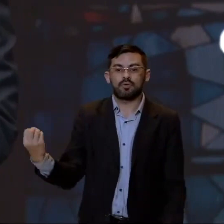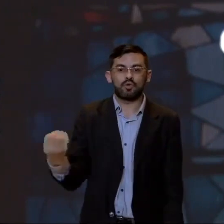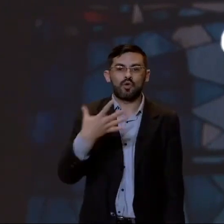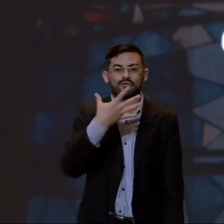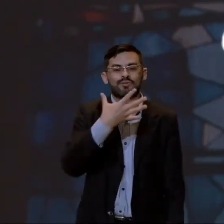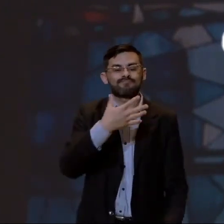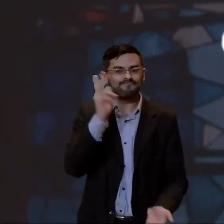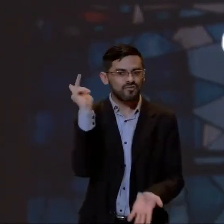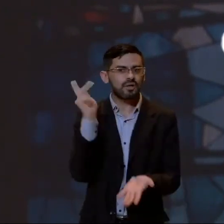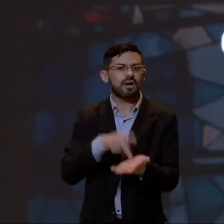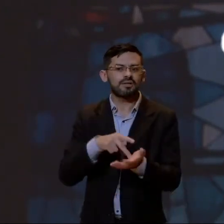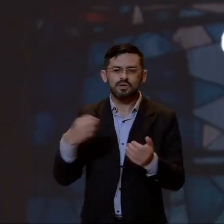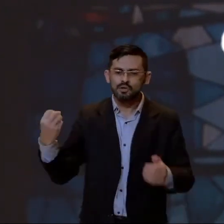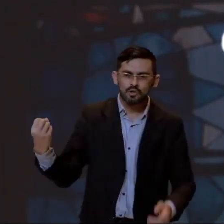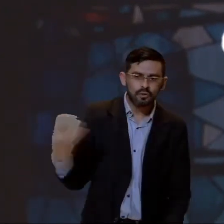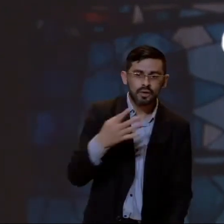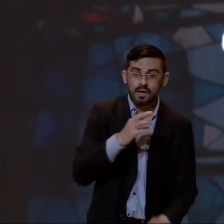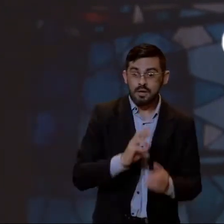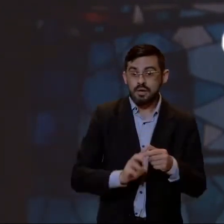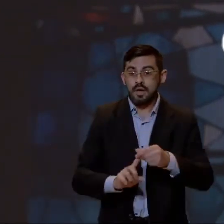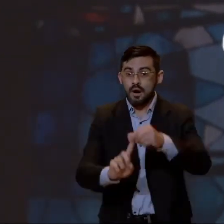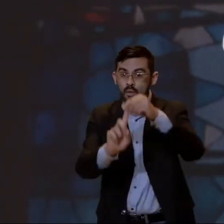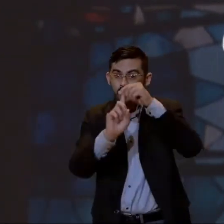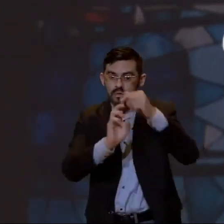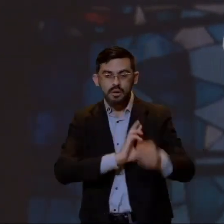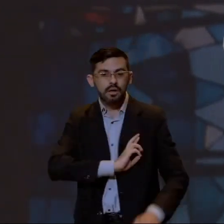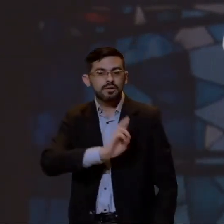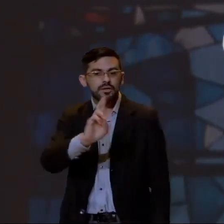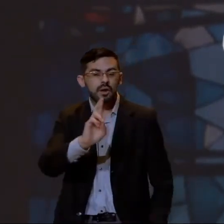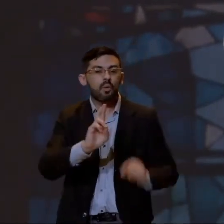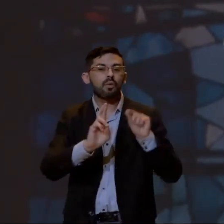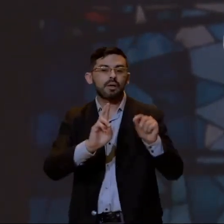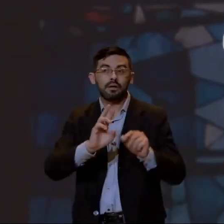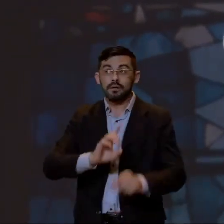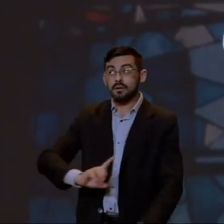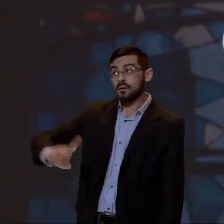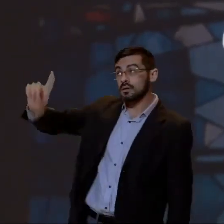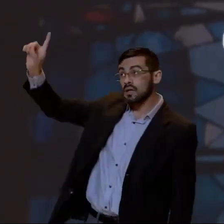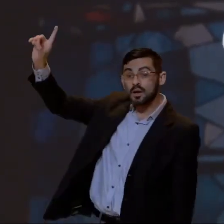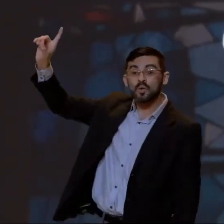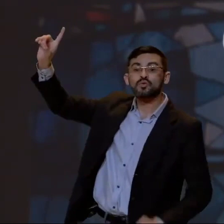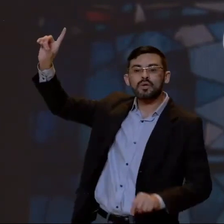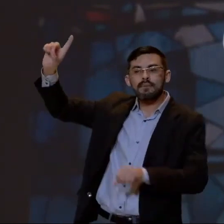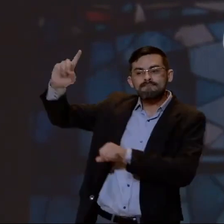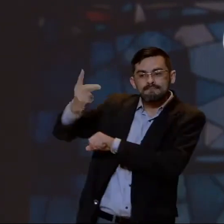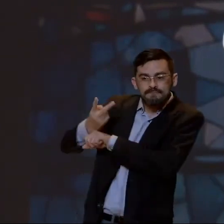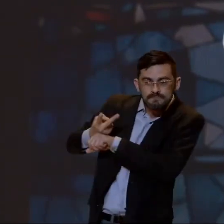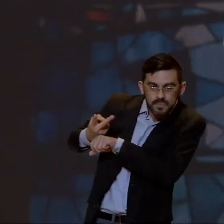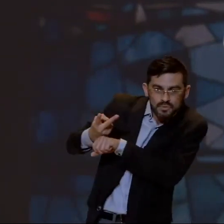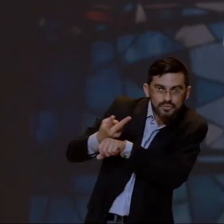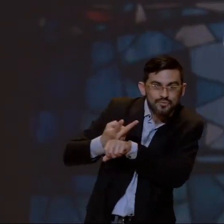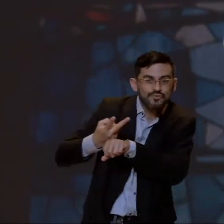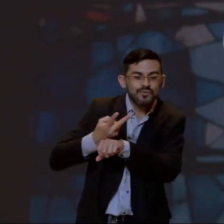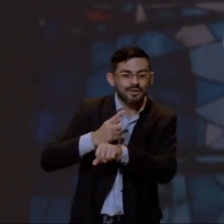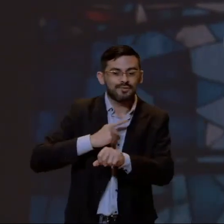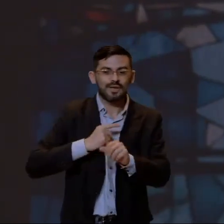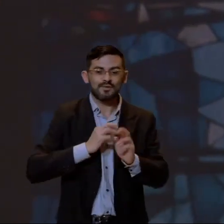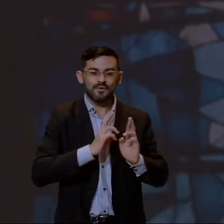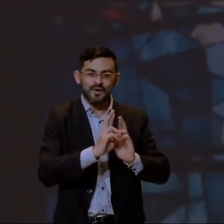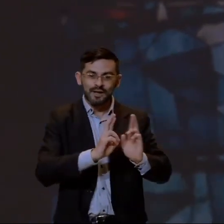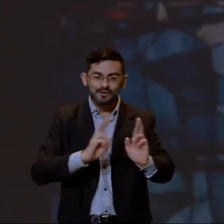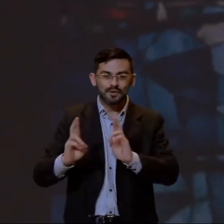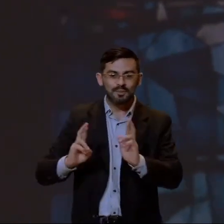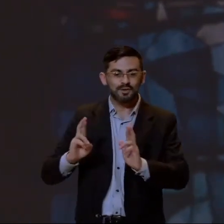novidade. Ele é a única religião que diz: Deus busca um relacionamento com o ser humano. O céu